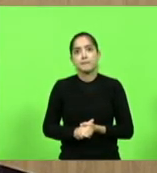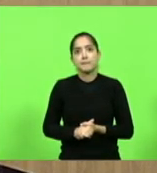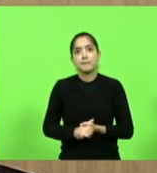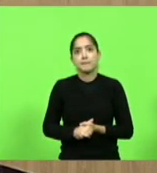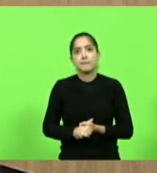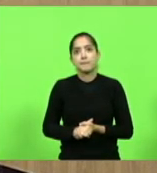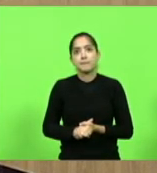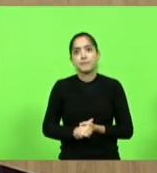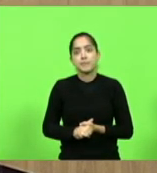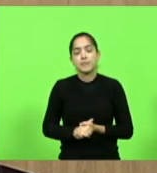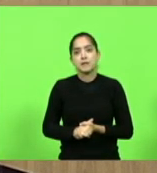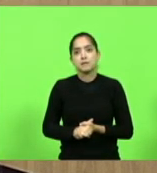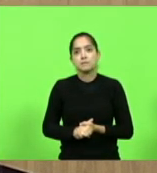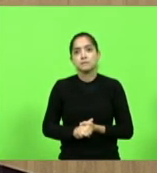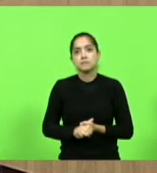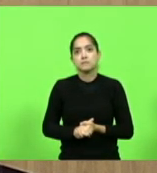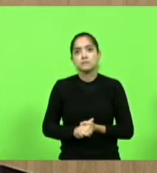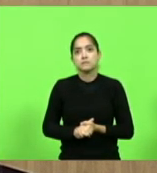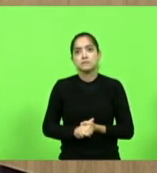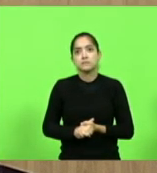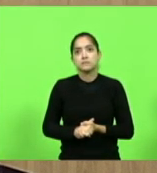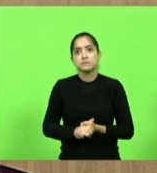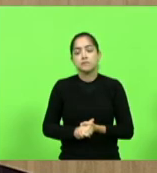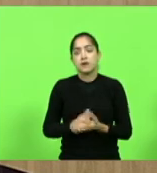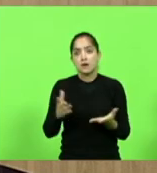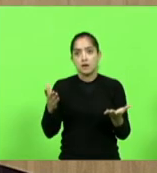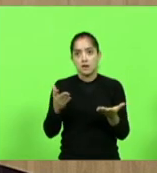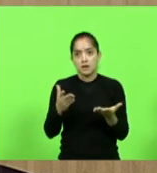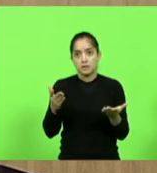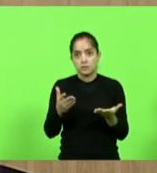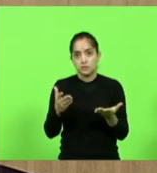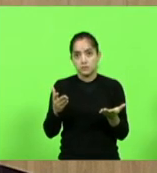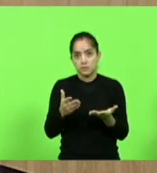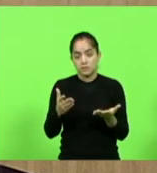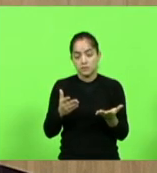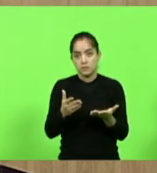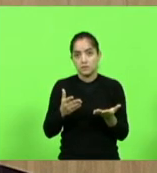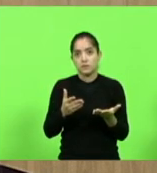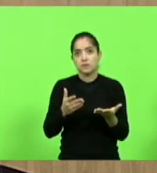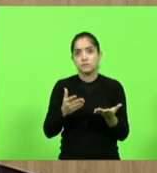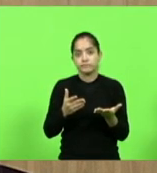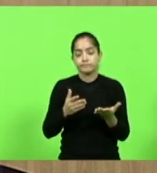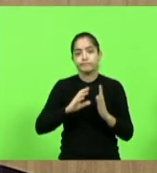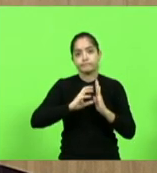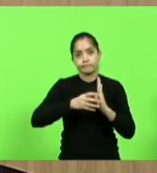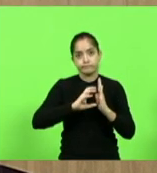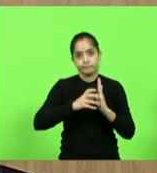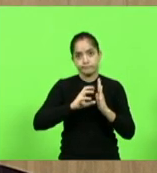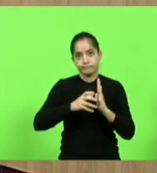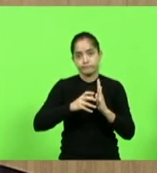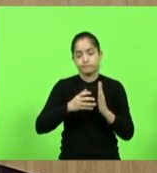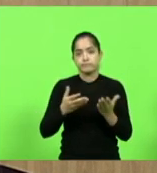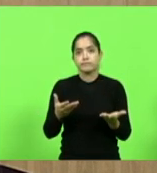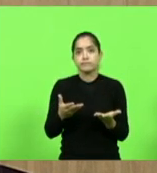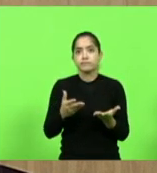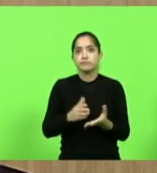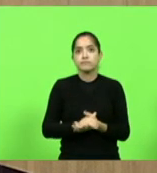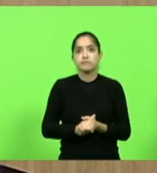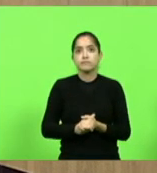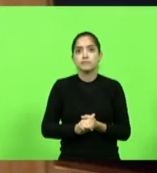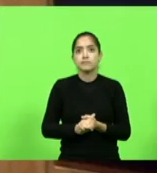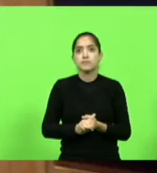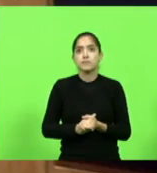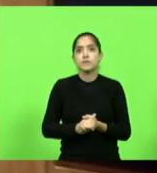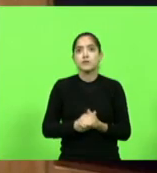Ok, deputado. Passaremos agora, então, o horário destinado aos partidos políticos. Primeiro bloco